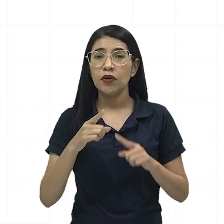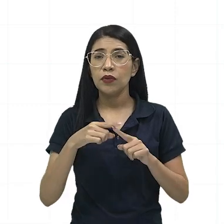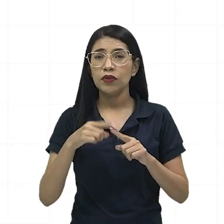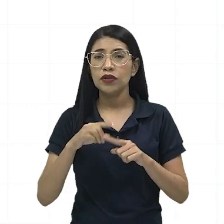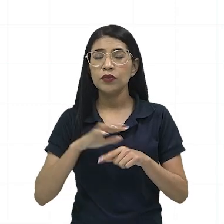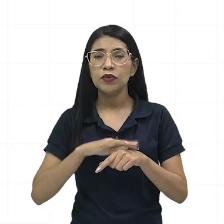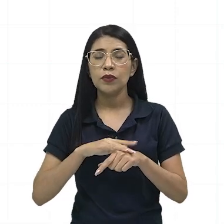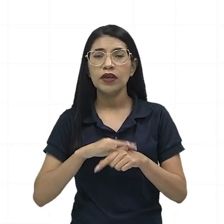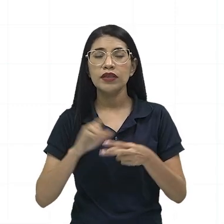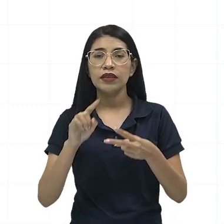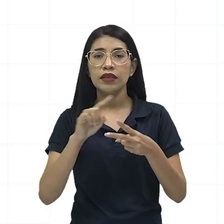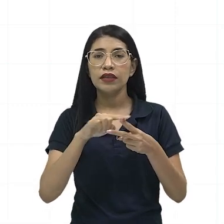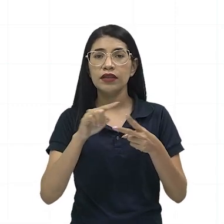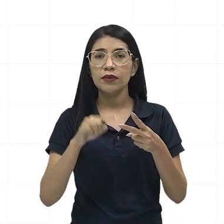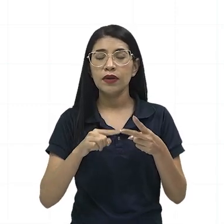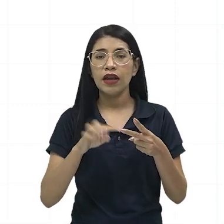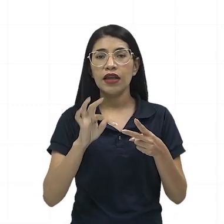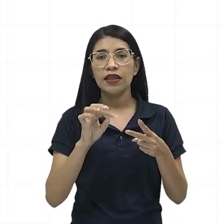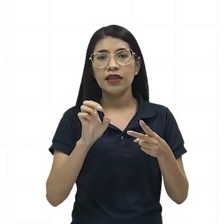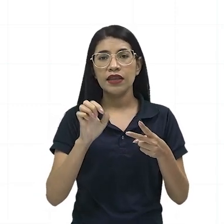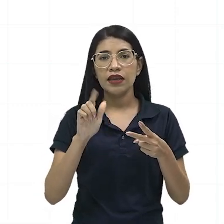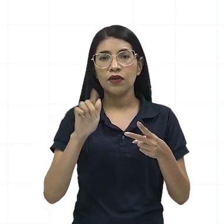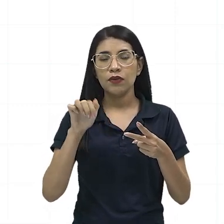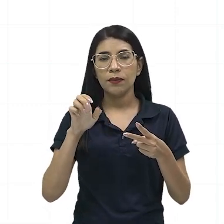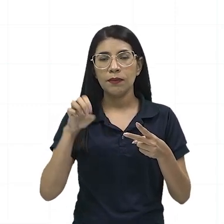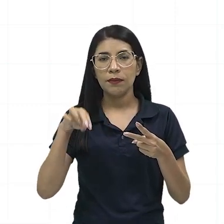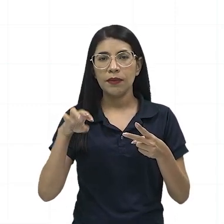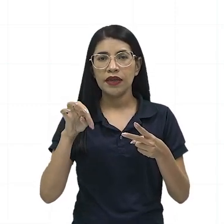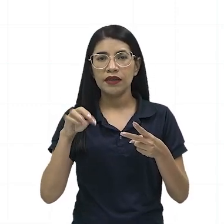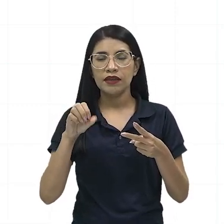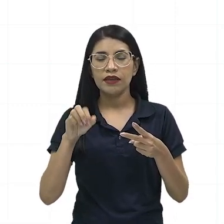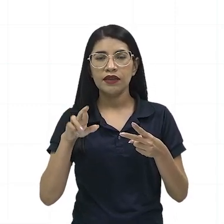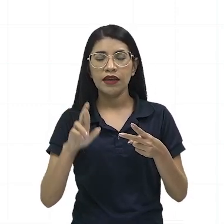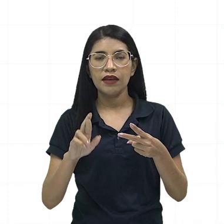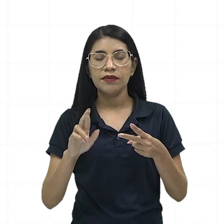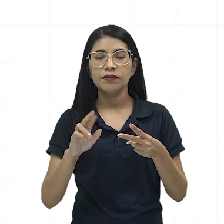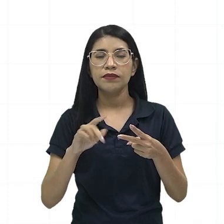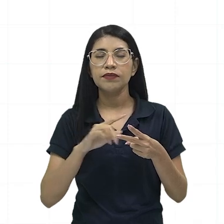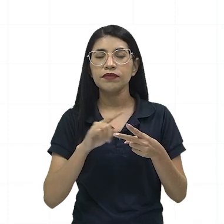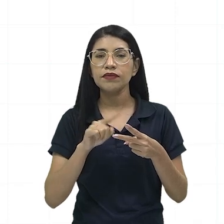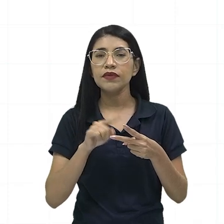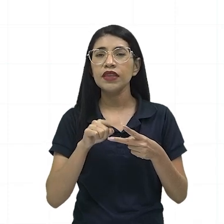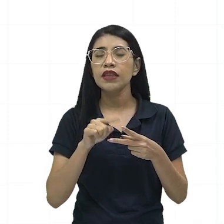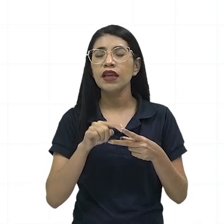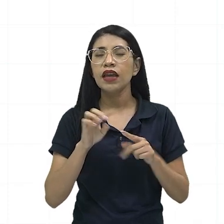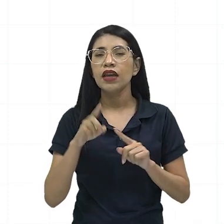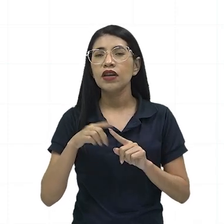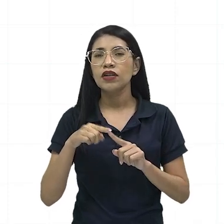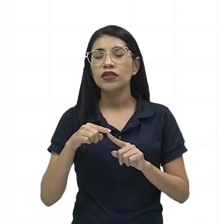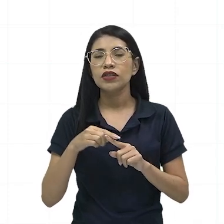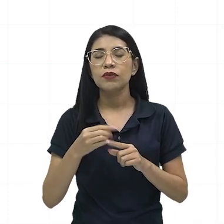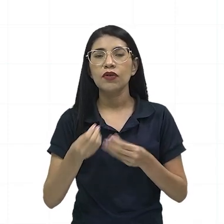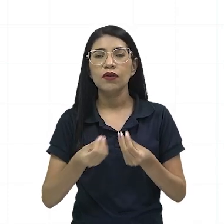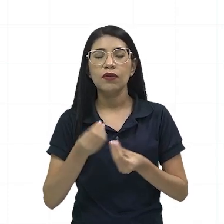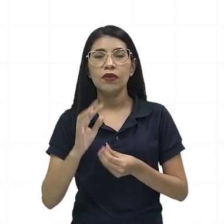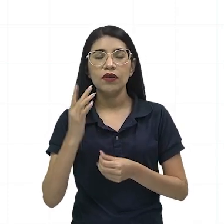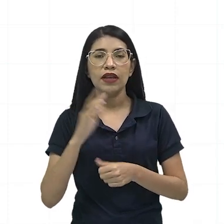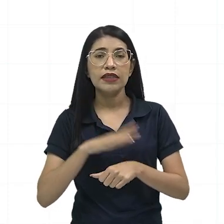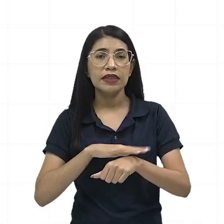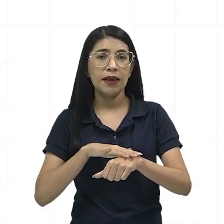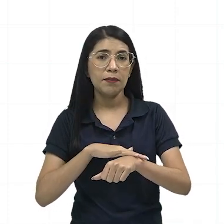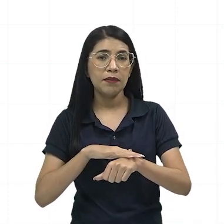dividida em leishmaniose tegumentar americana. Esse tipo de leishmaniose ataca a pele